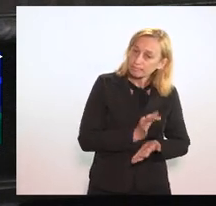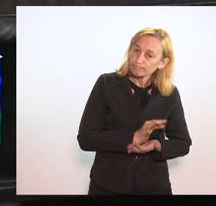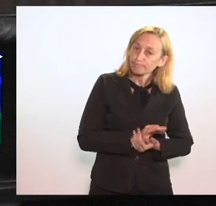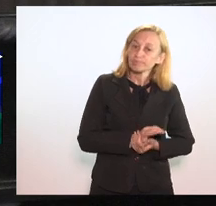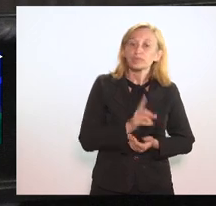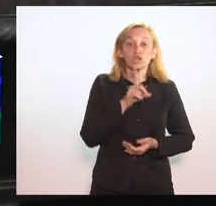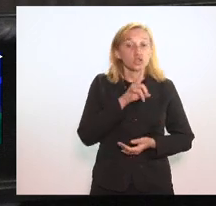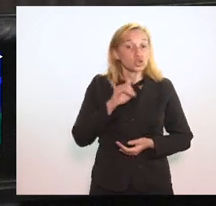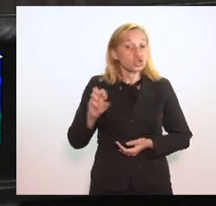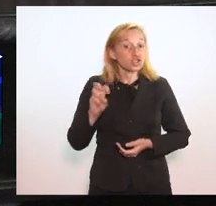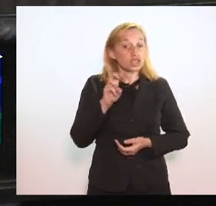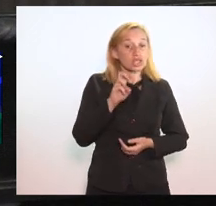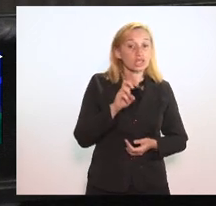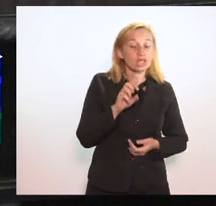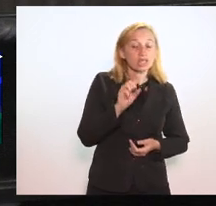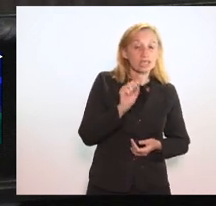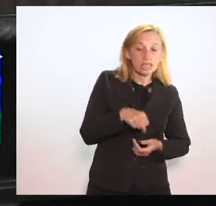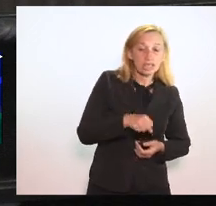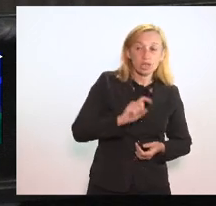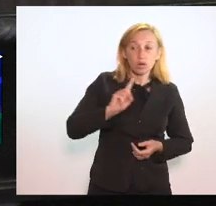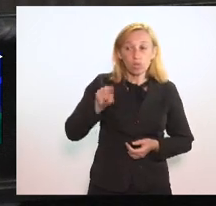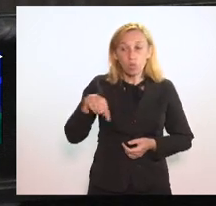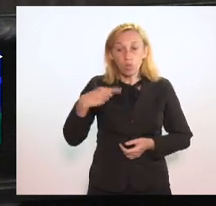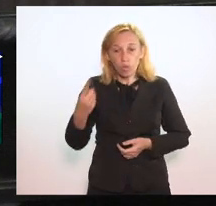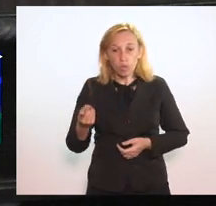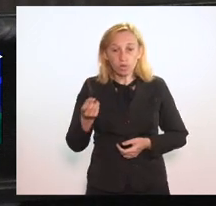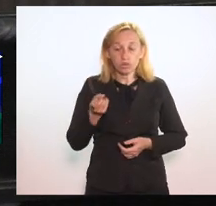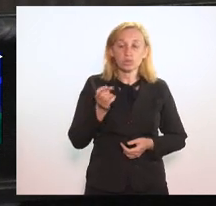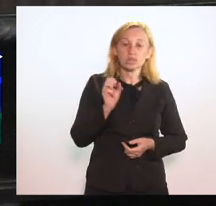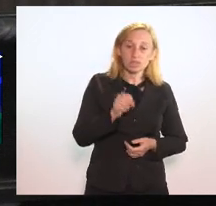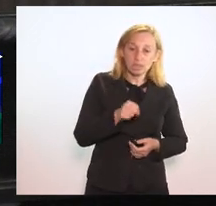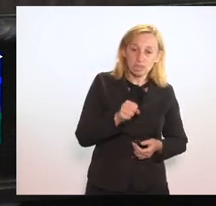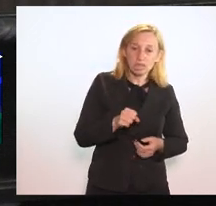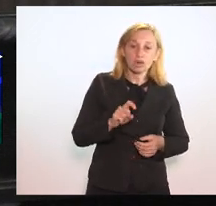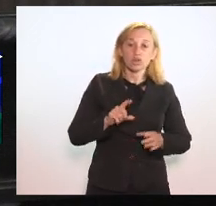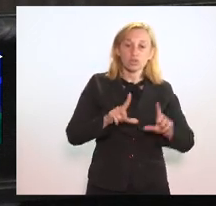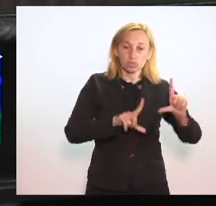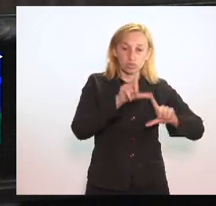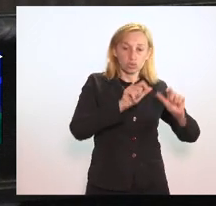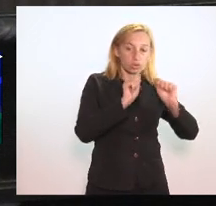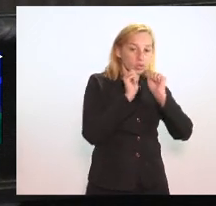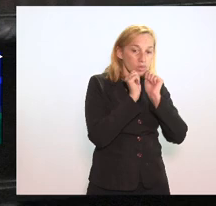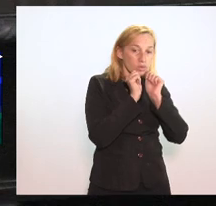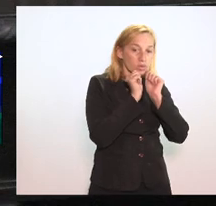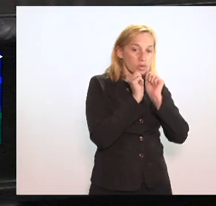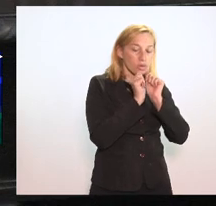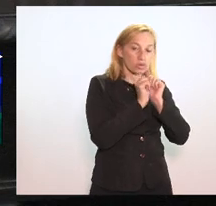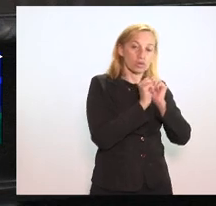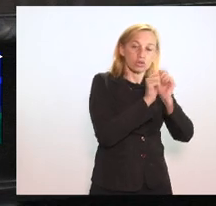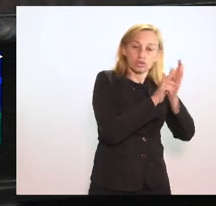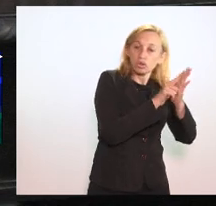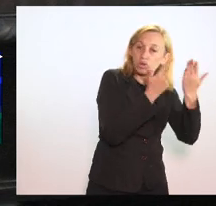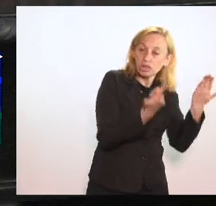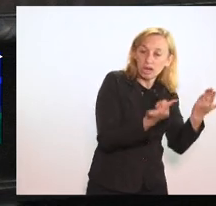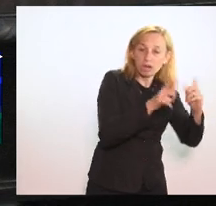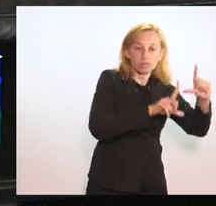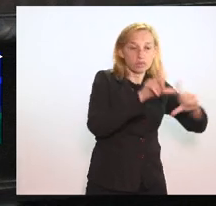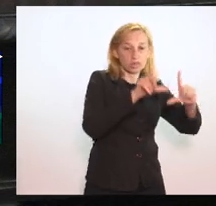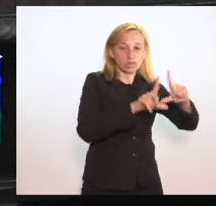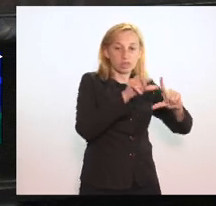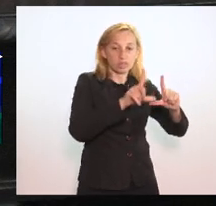um dia sim outro também o jornais apresentam notícia de interrupção da